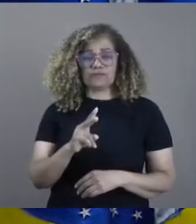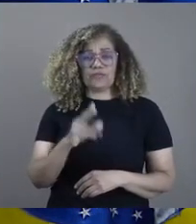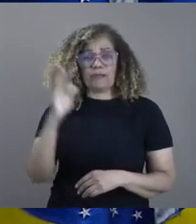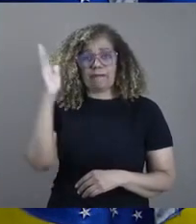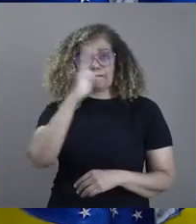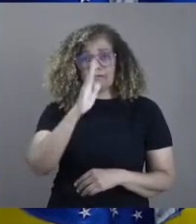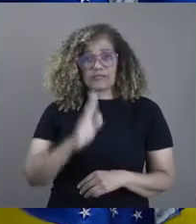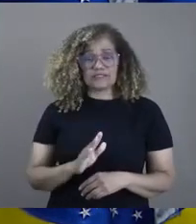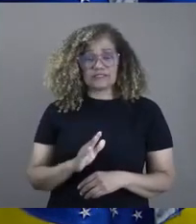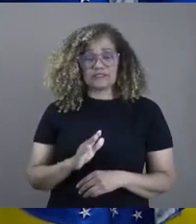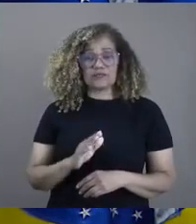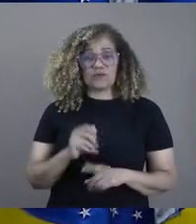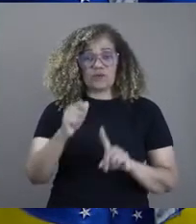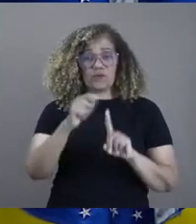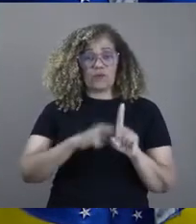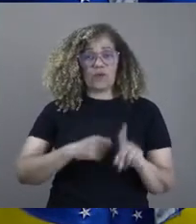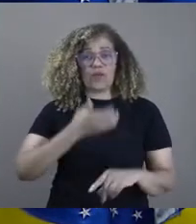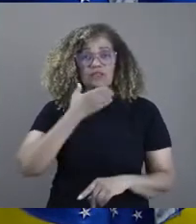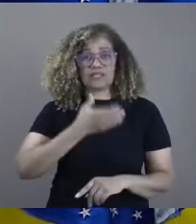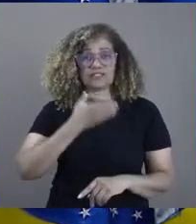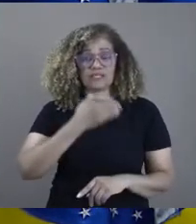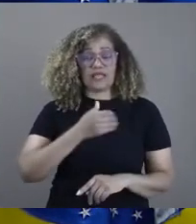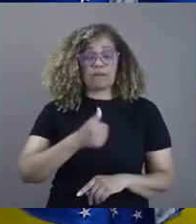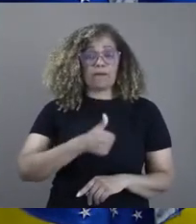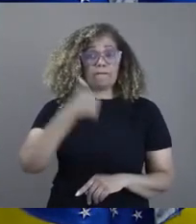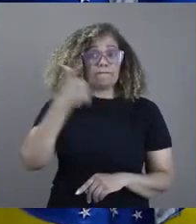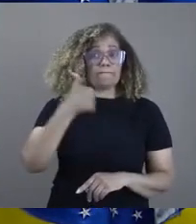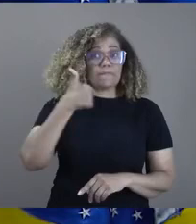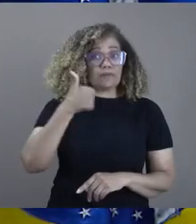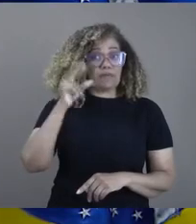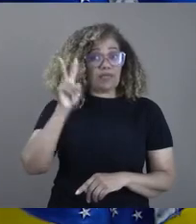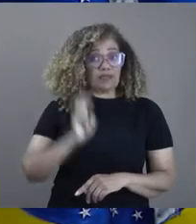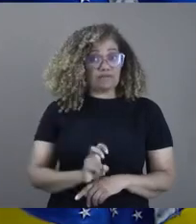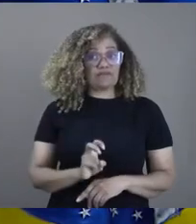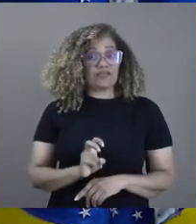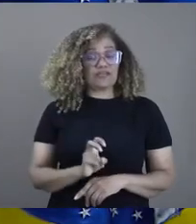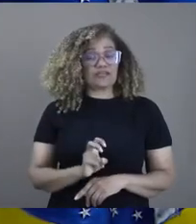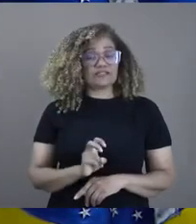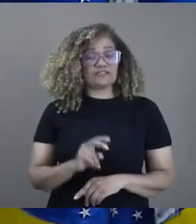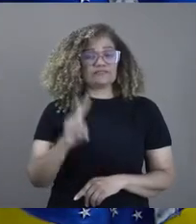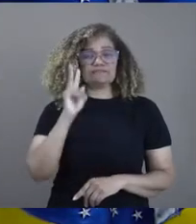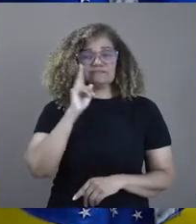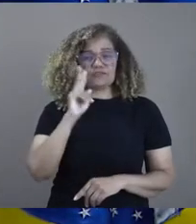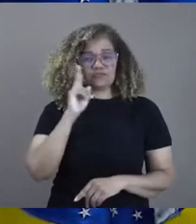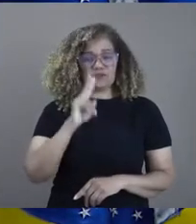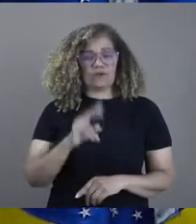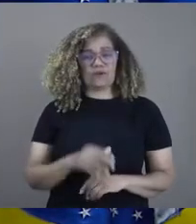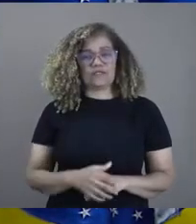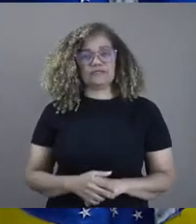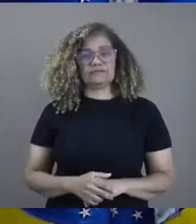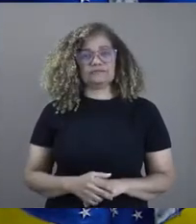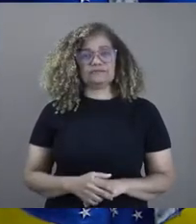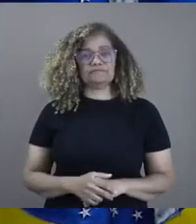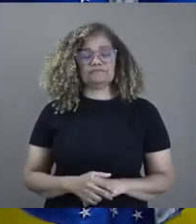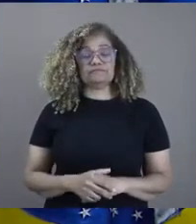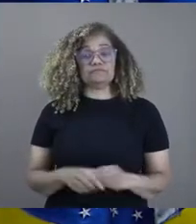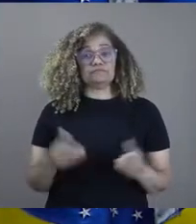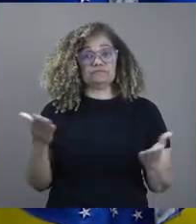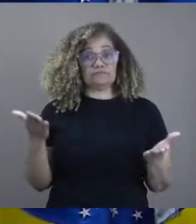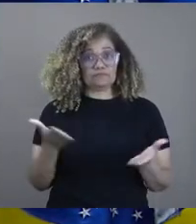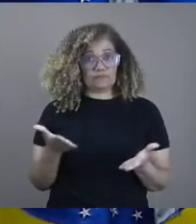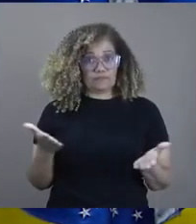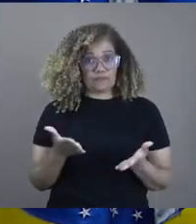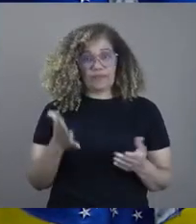em dezembro pela primeira vez em sua história hoje